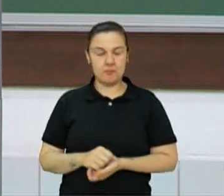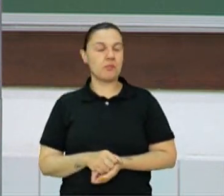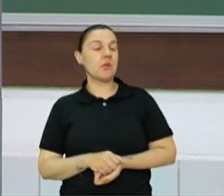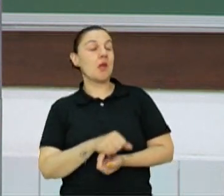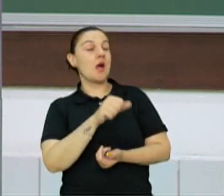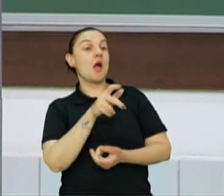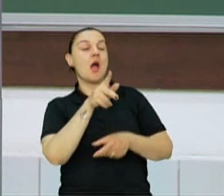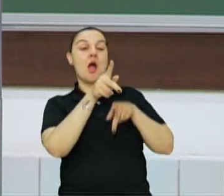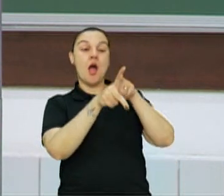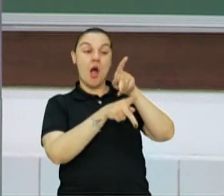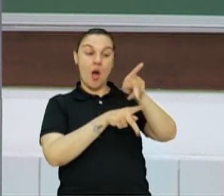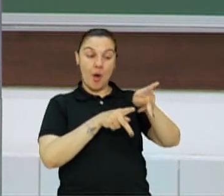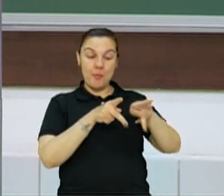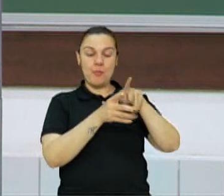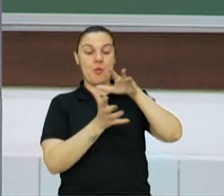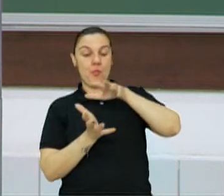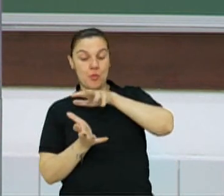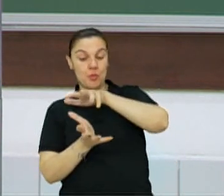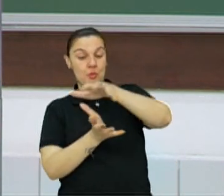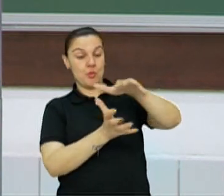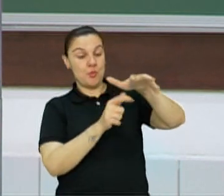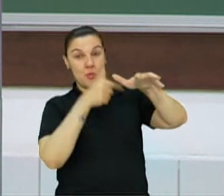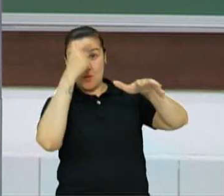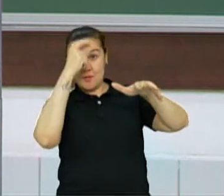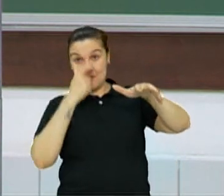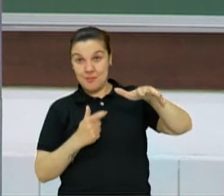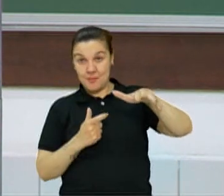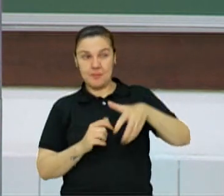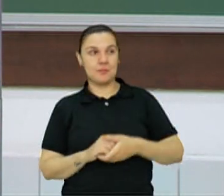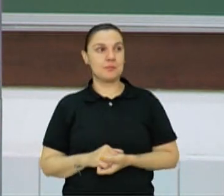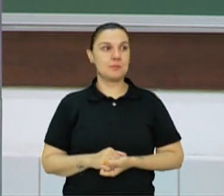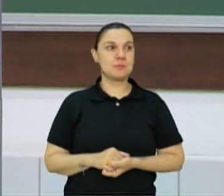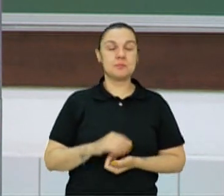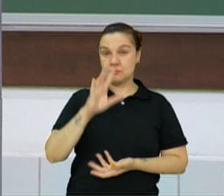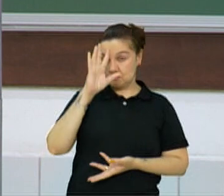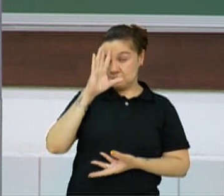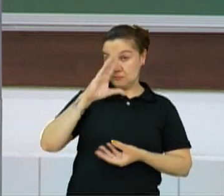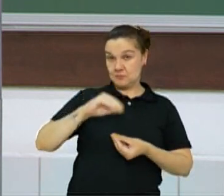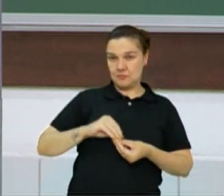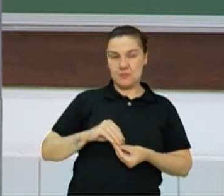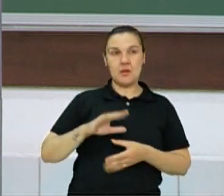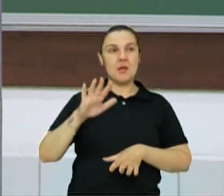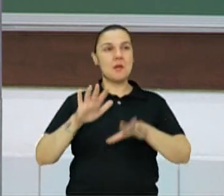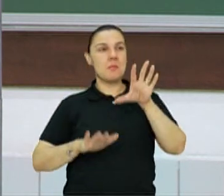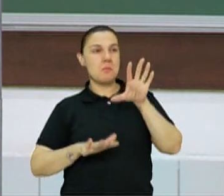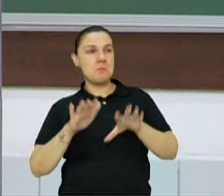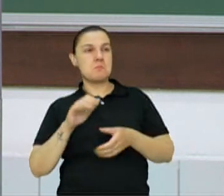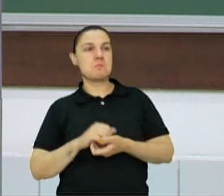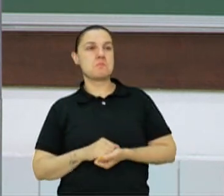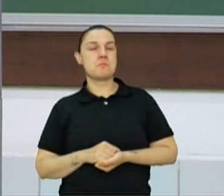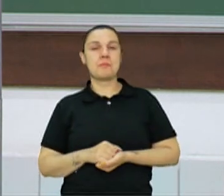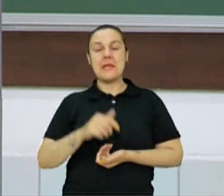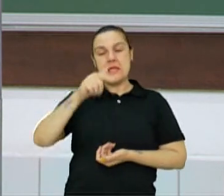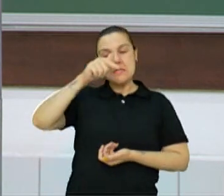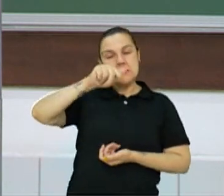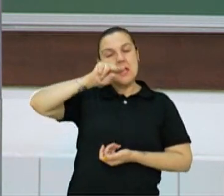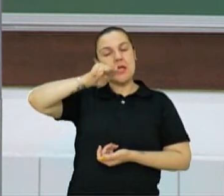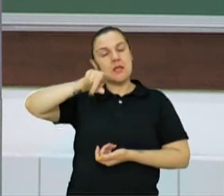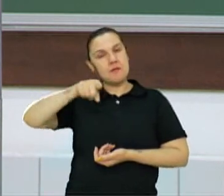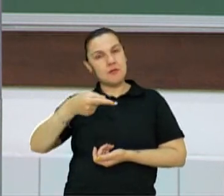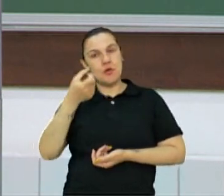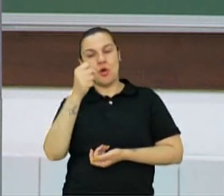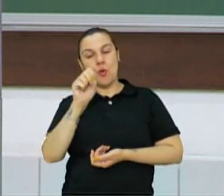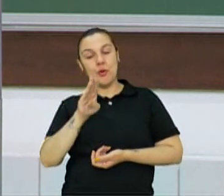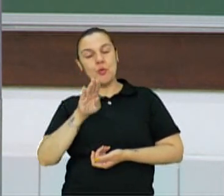A população mundial de seres humanos compreende cerca de